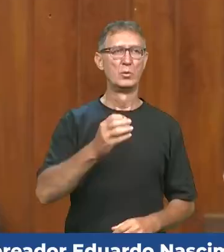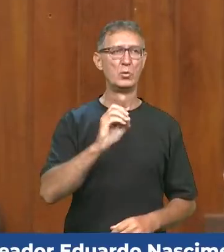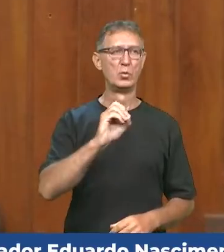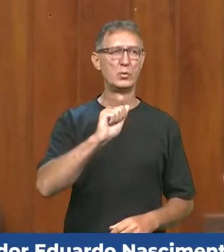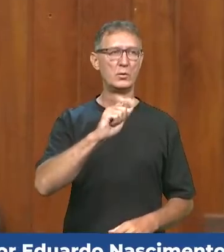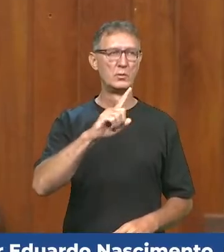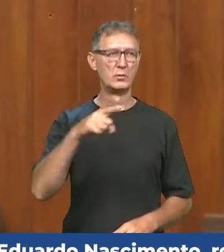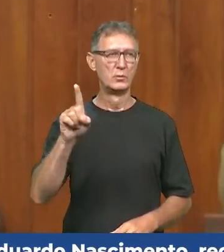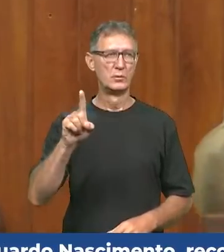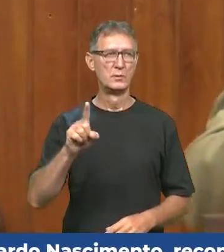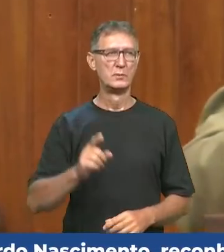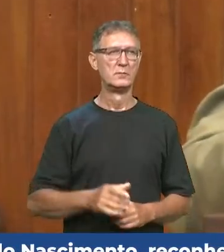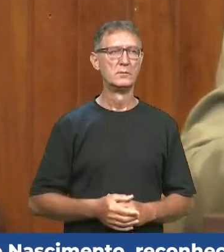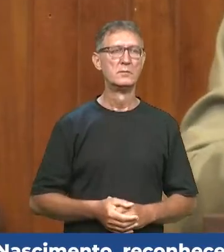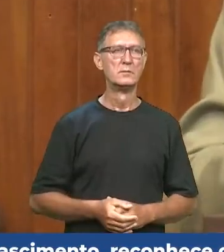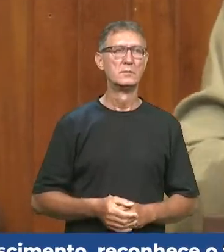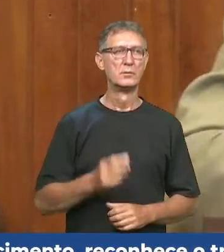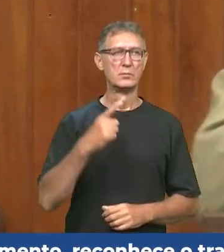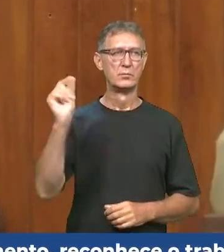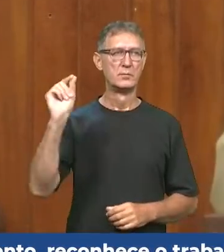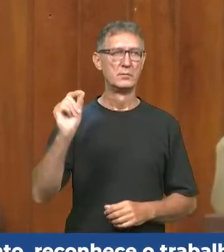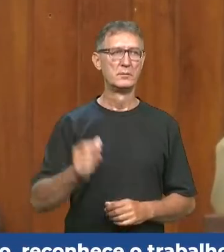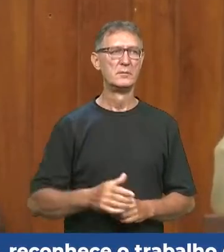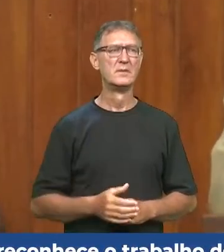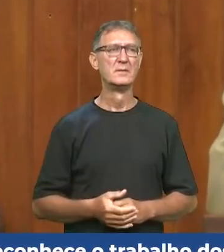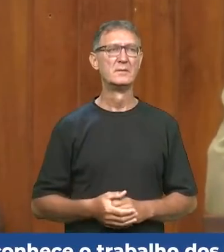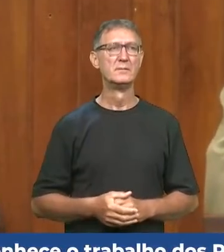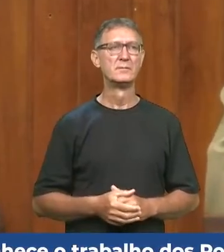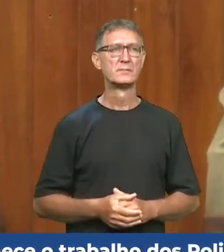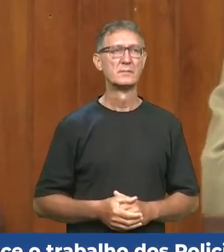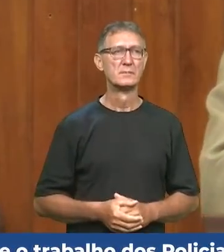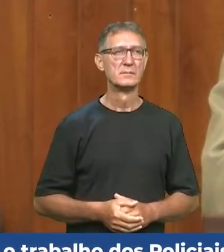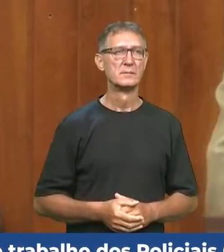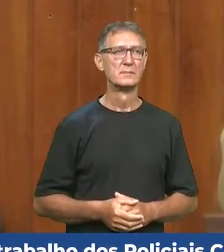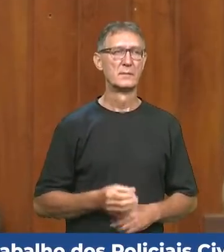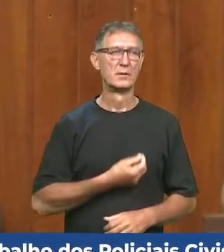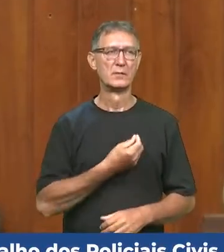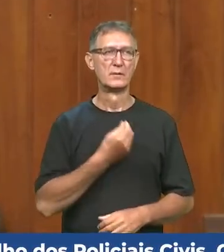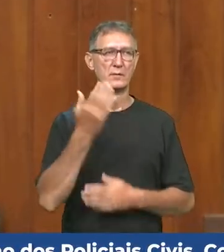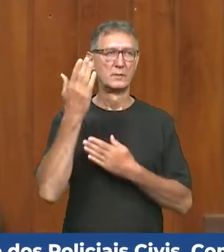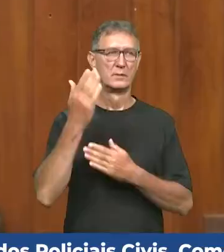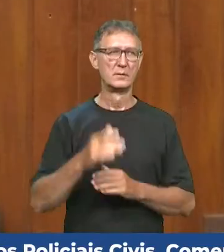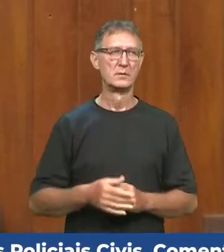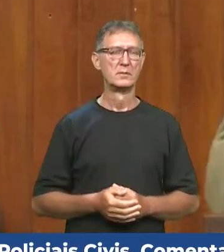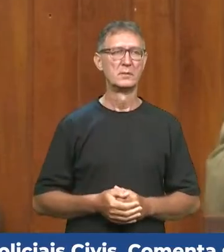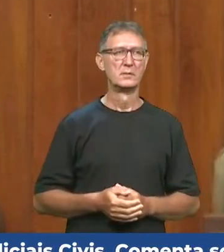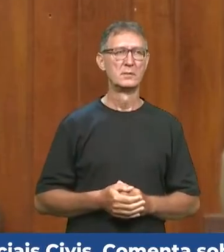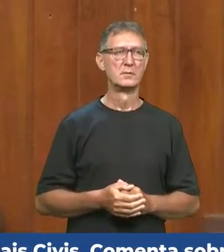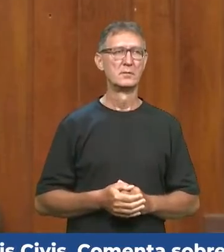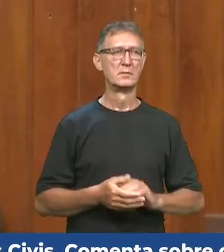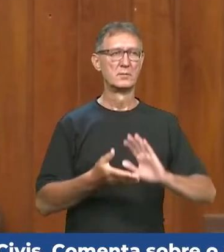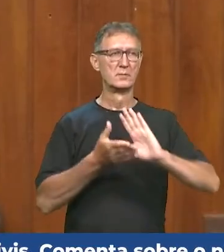foi embora? Cadê o João? Então, não, tá aí. Então,